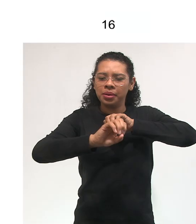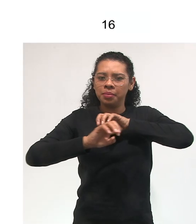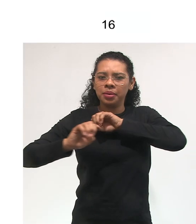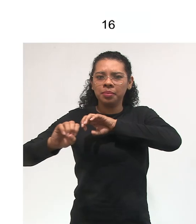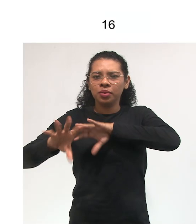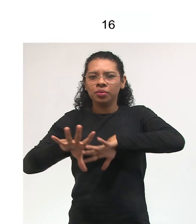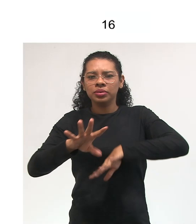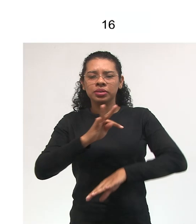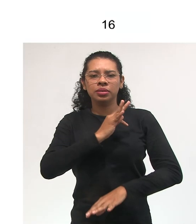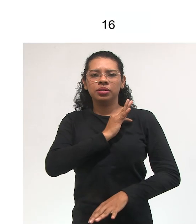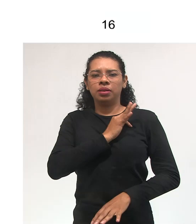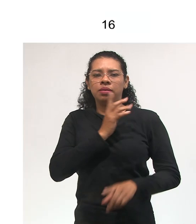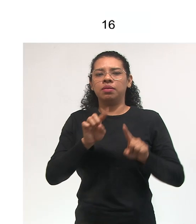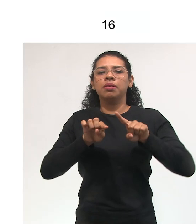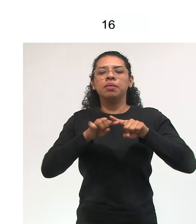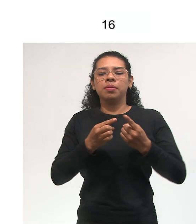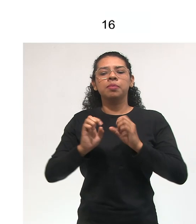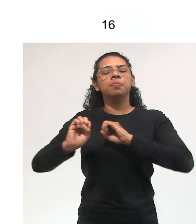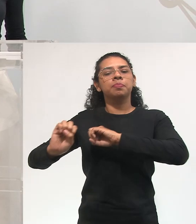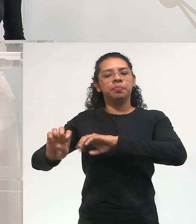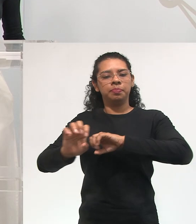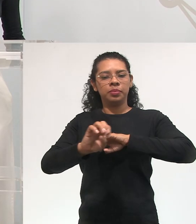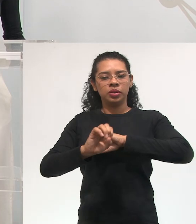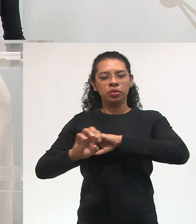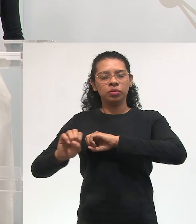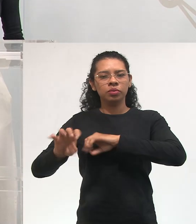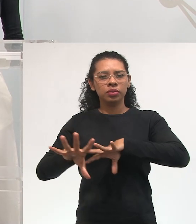Mas uma educação que